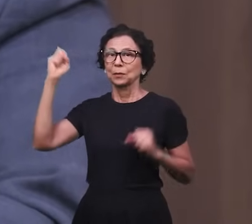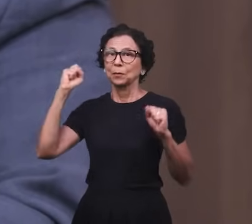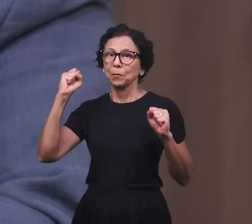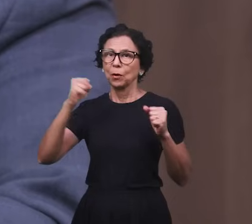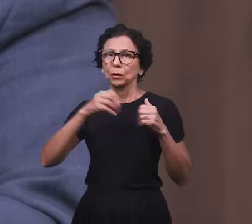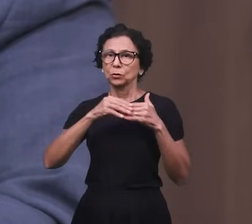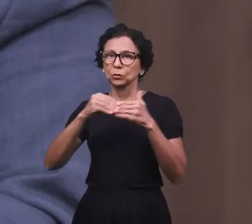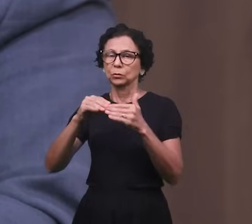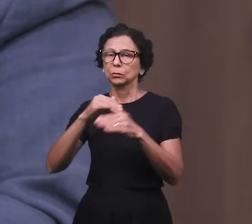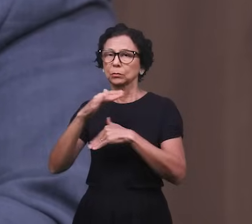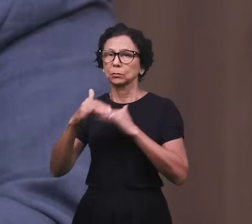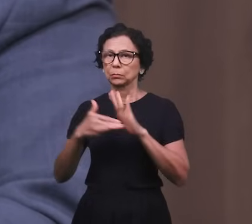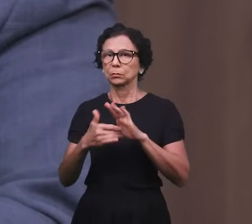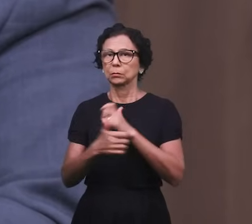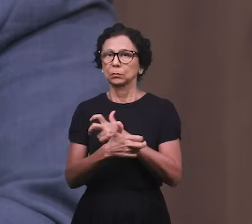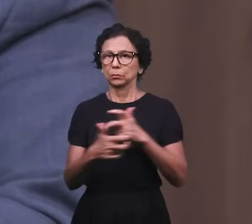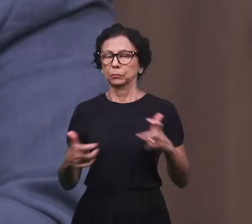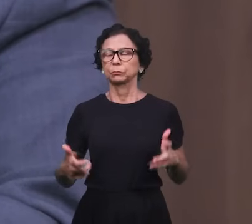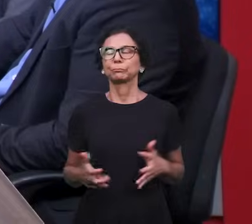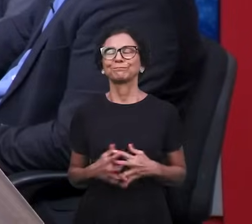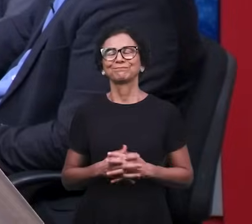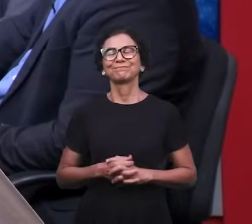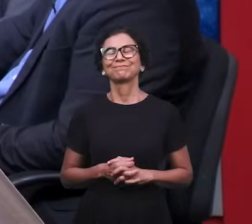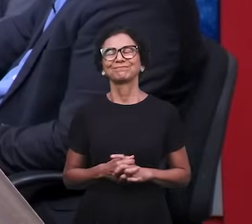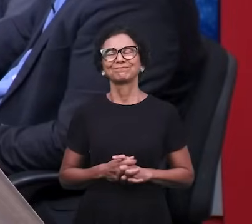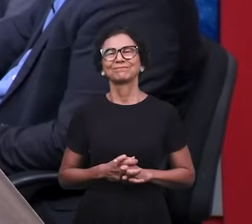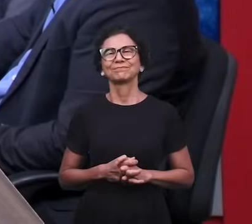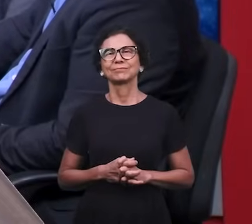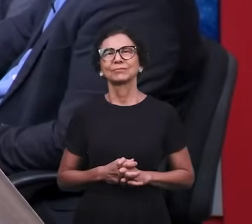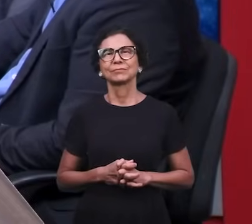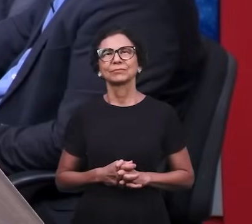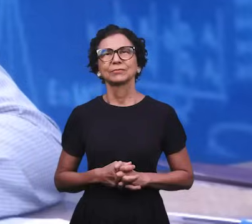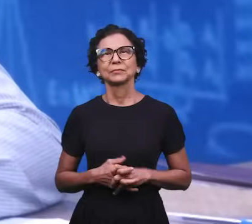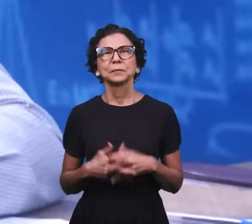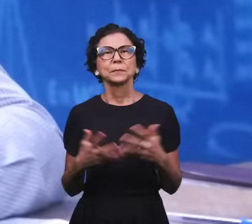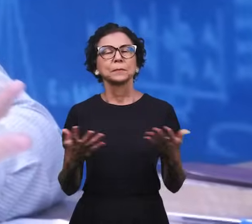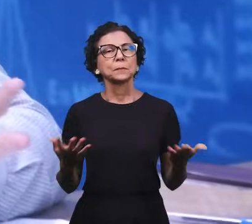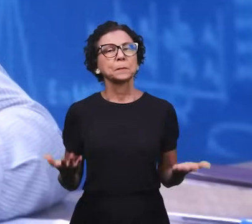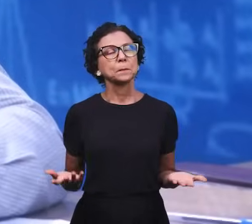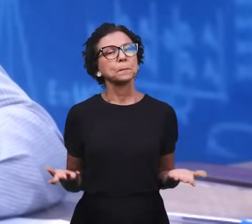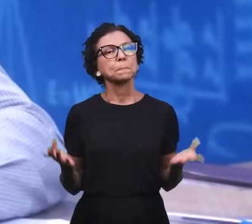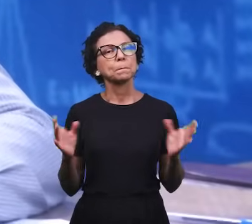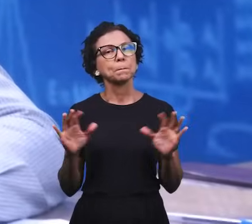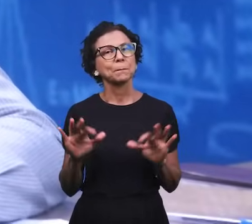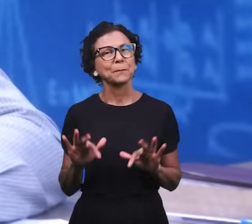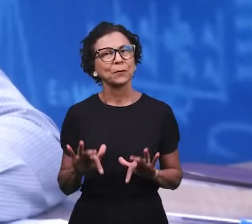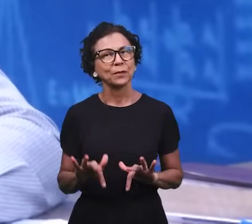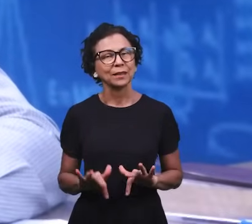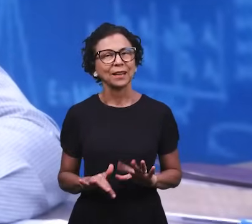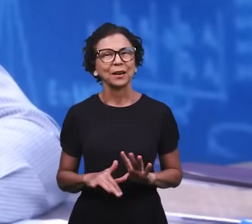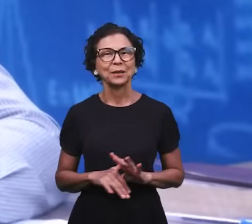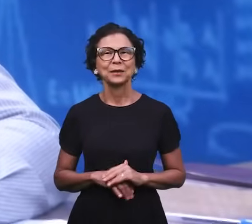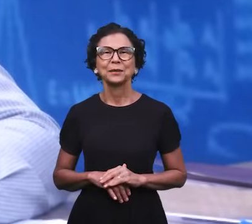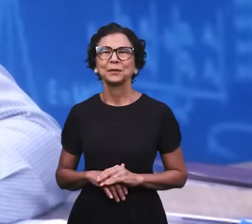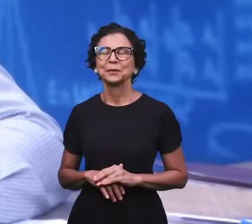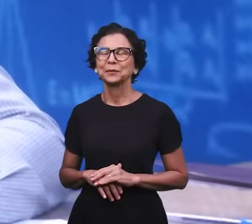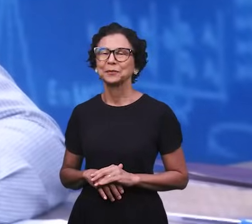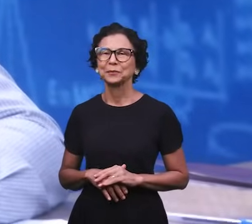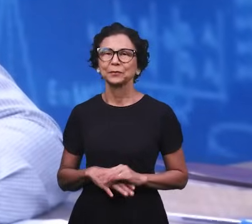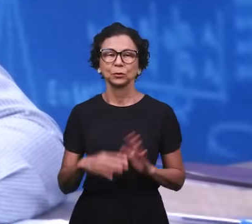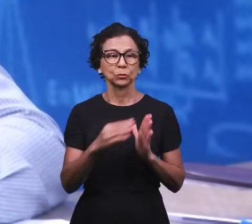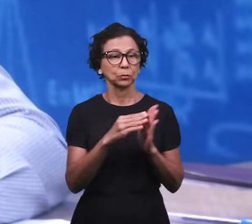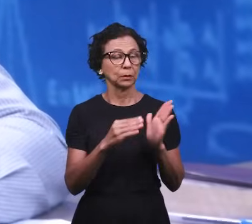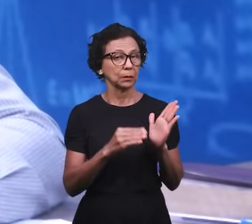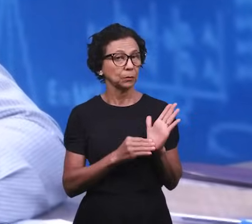pode direcionar a nossa vida em todas as coisas. Amém. Amém? Amém. Bom, meus irmãos, nós estamos chegando então ao final